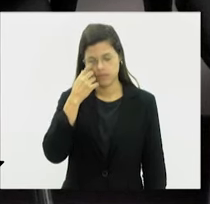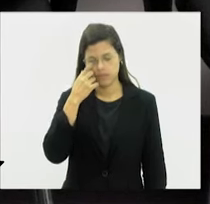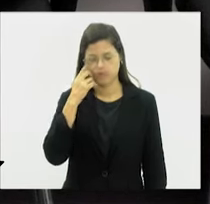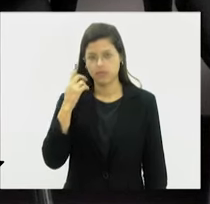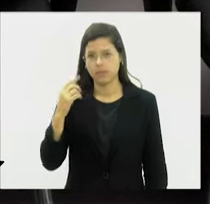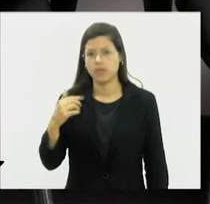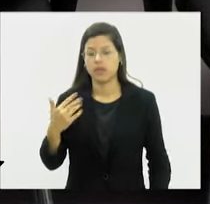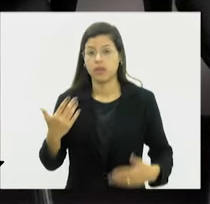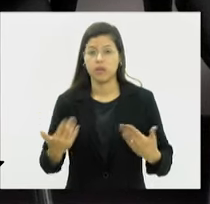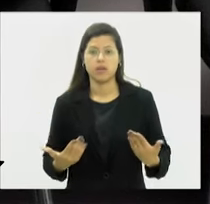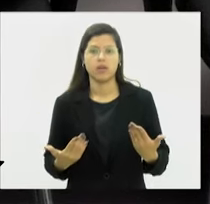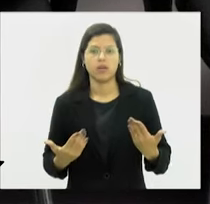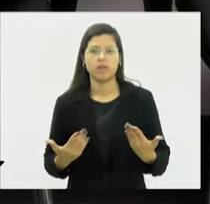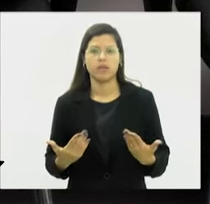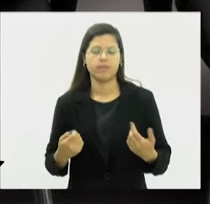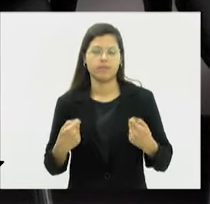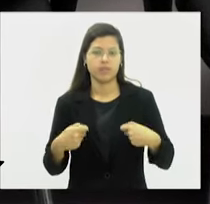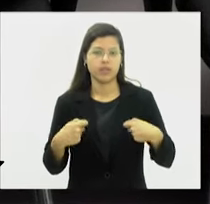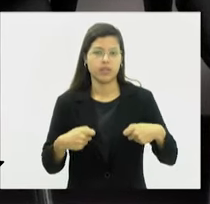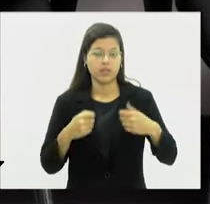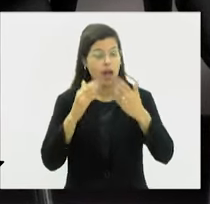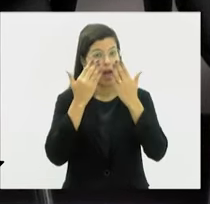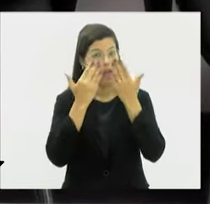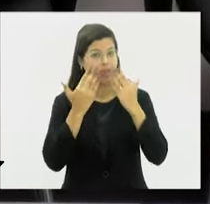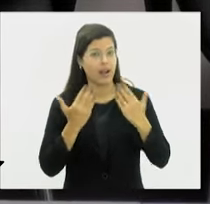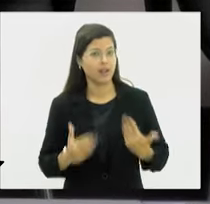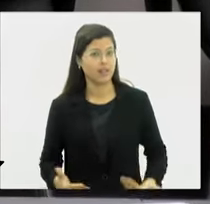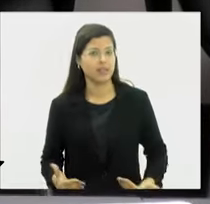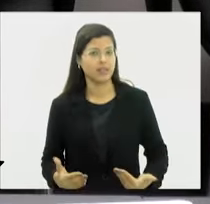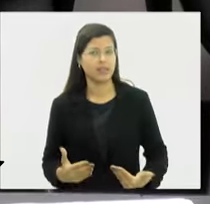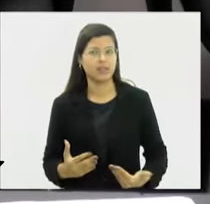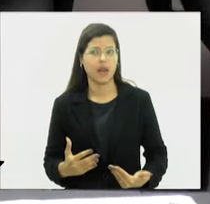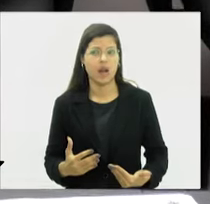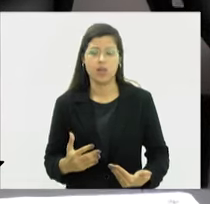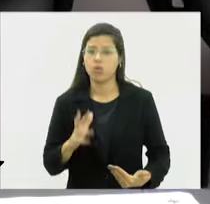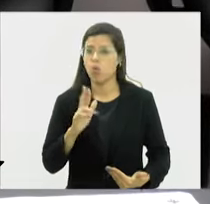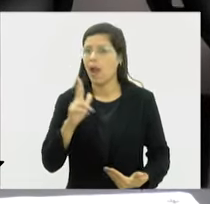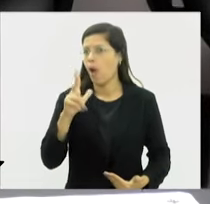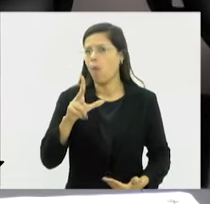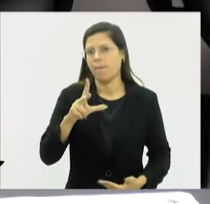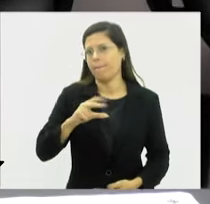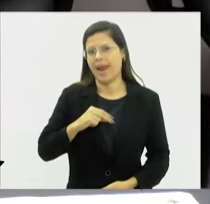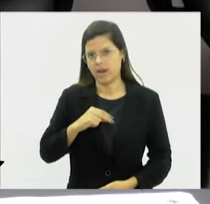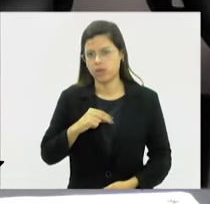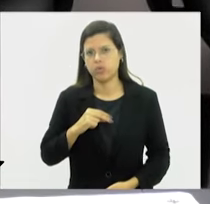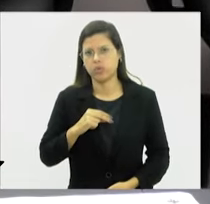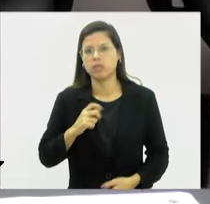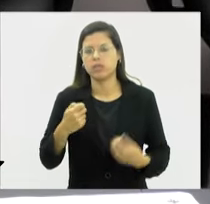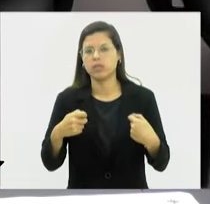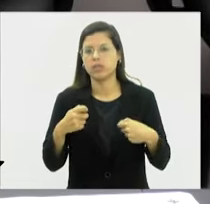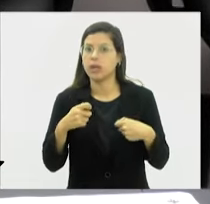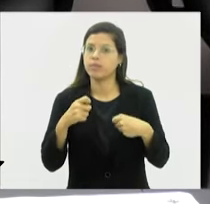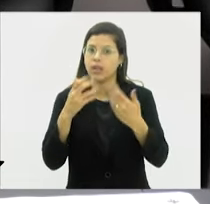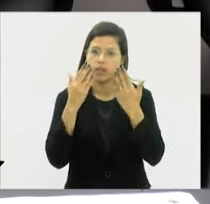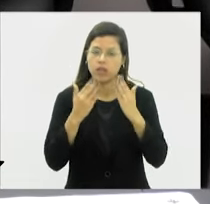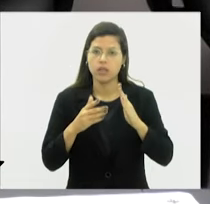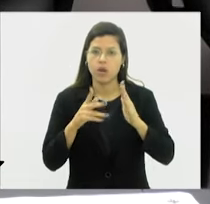o exame de forma e não de mérito. O projeto de lei